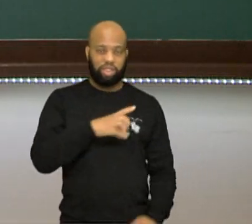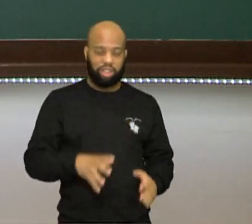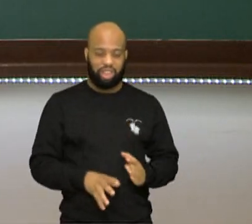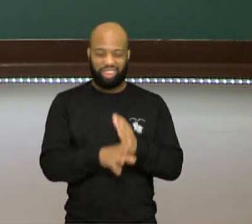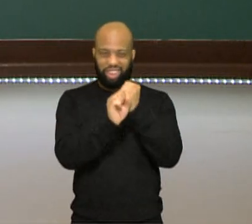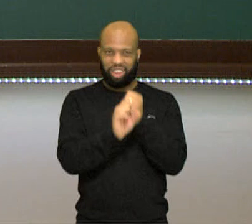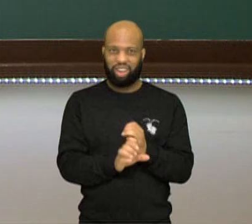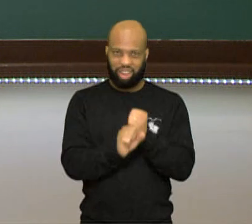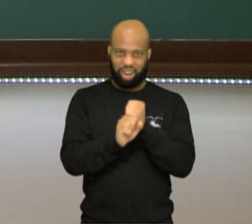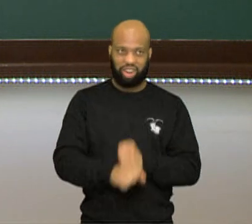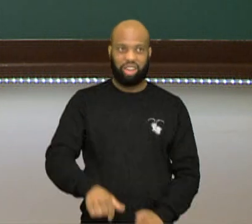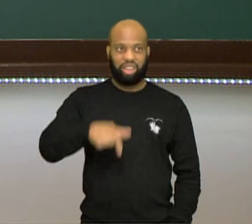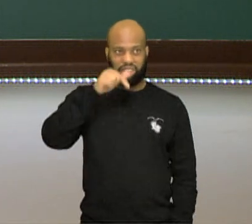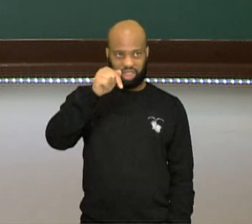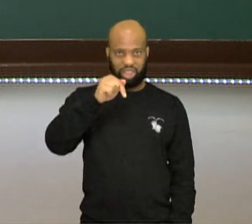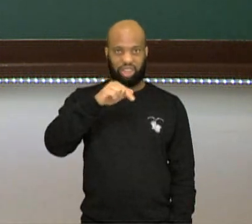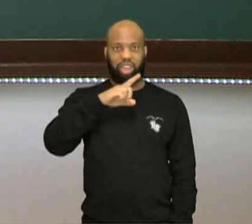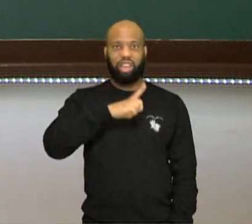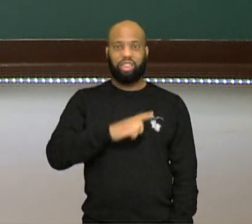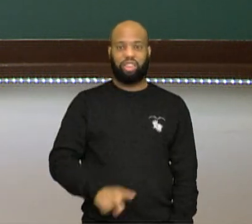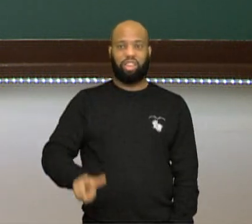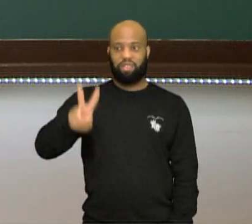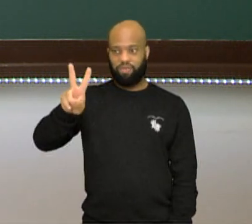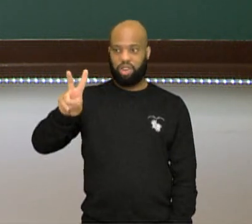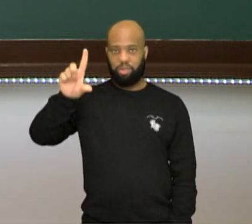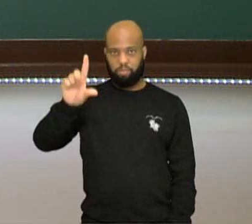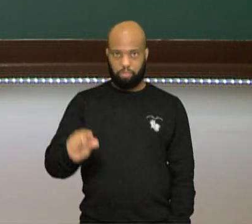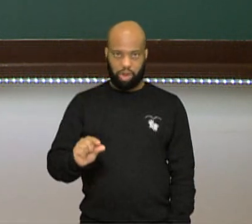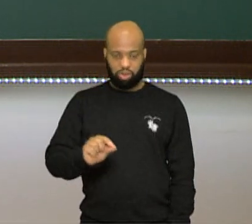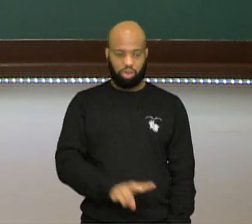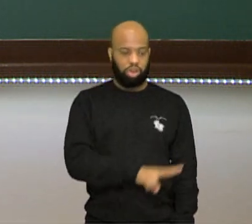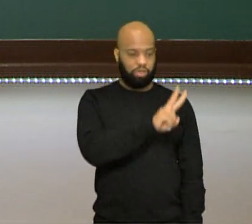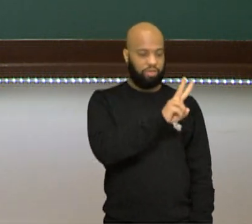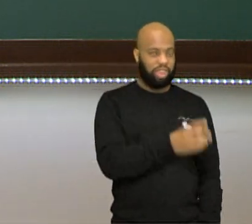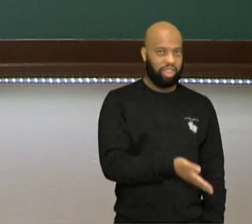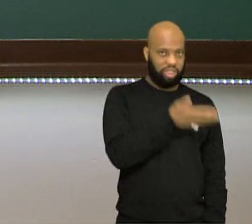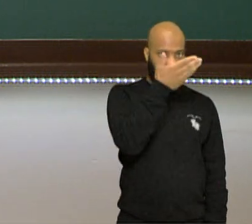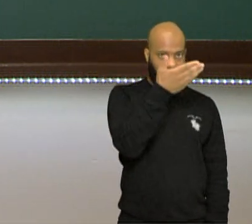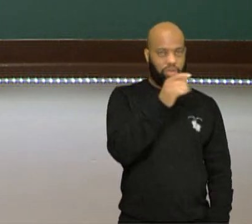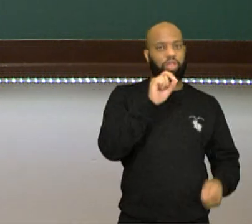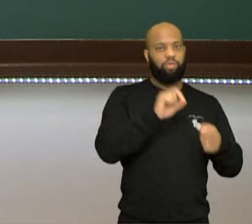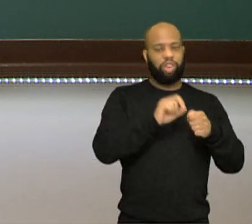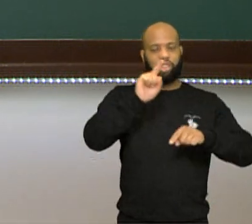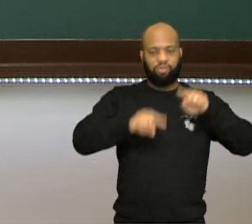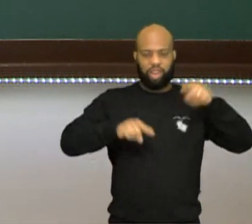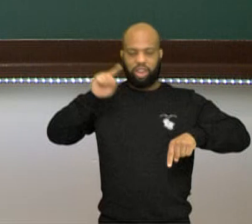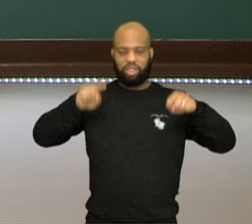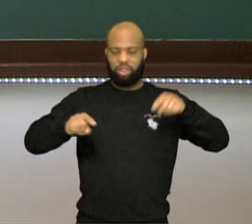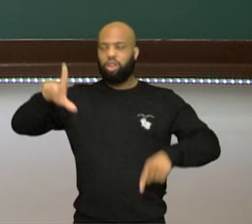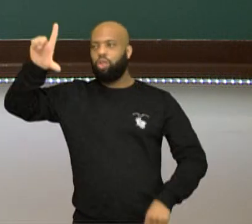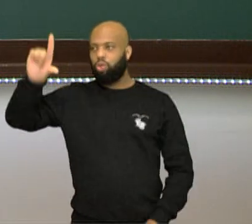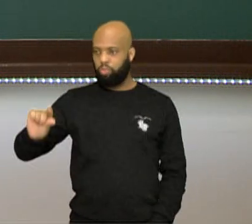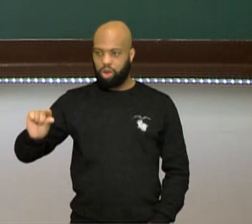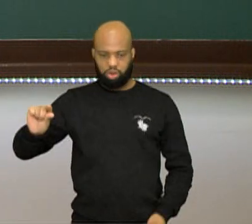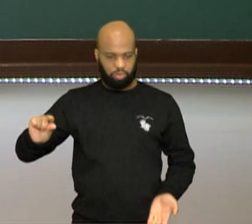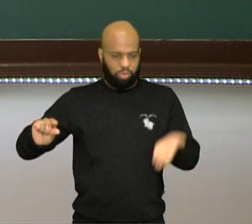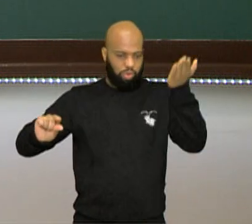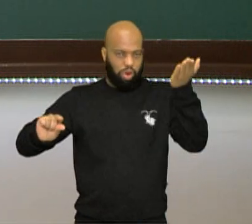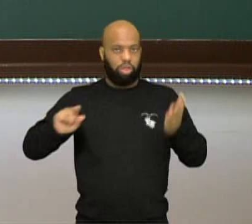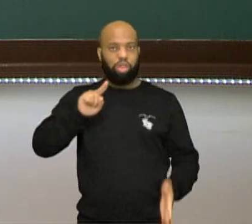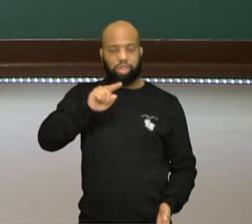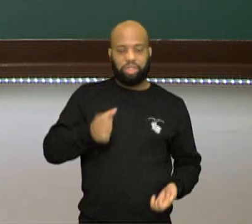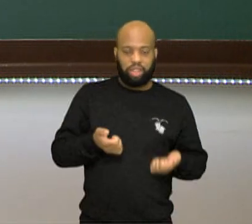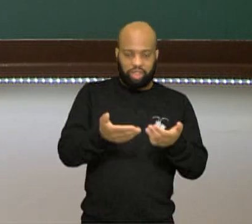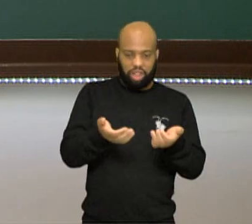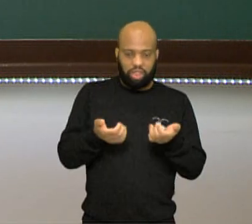uma superfície equipotencial mais alta, você causou uma variação de potencial do baixo para o alto. Você ofereceu energia